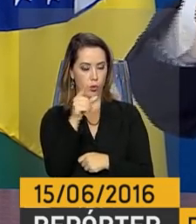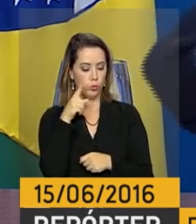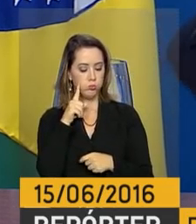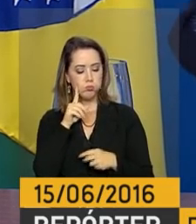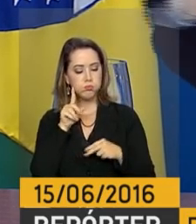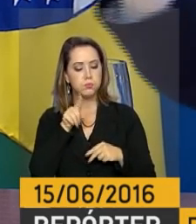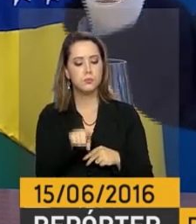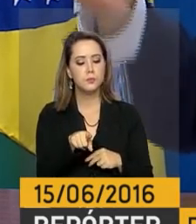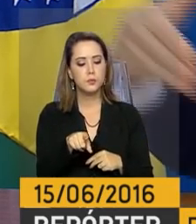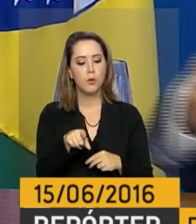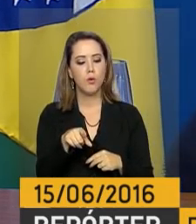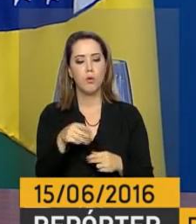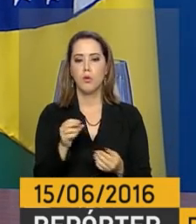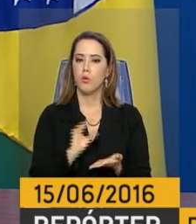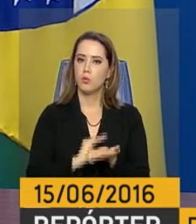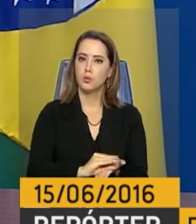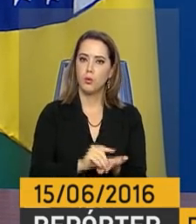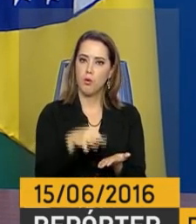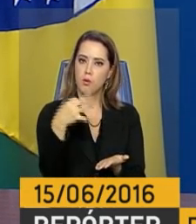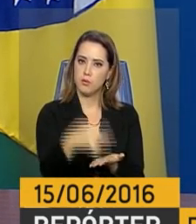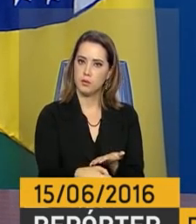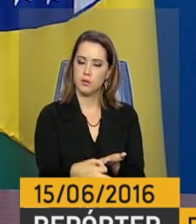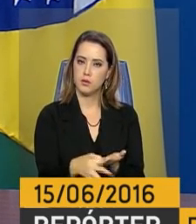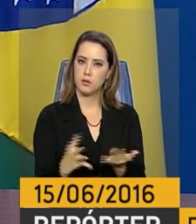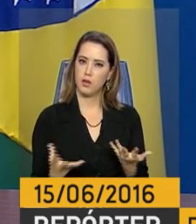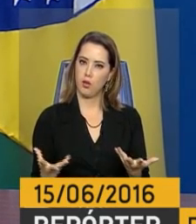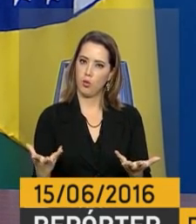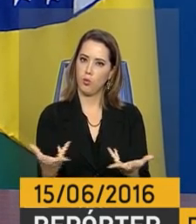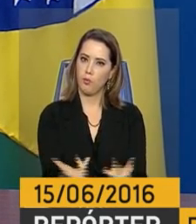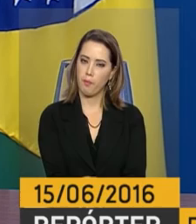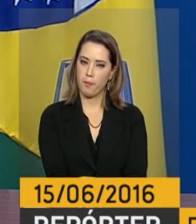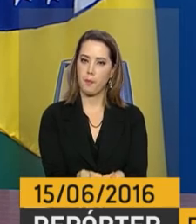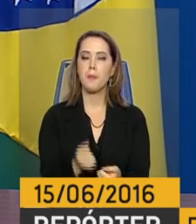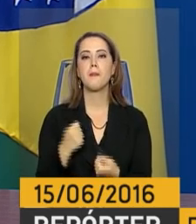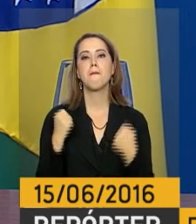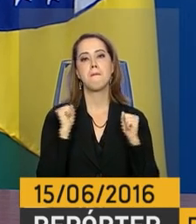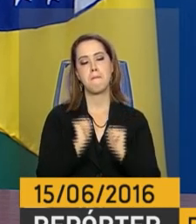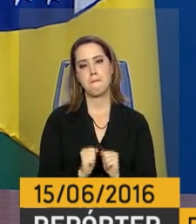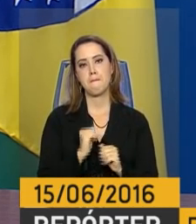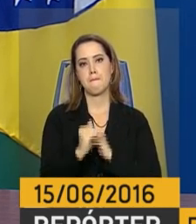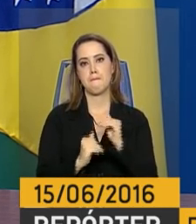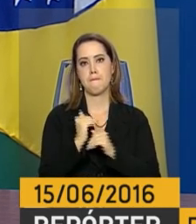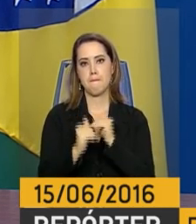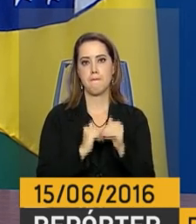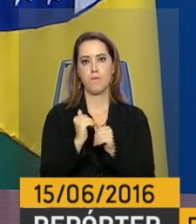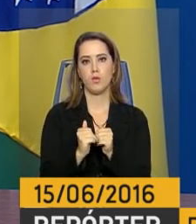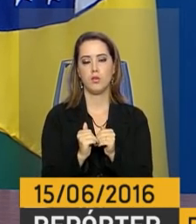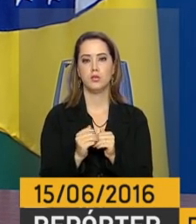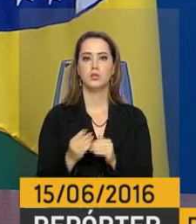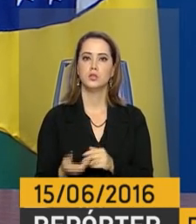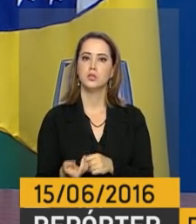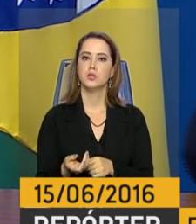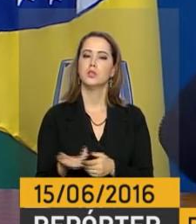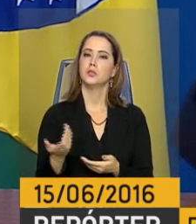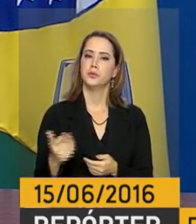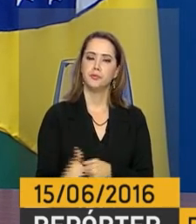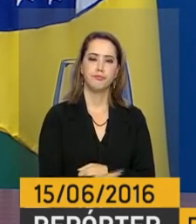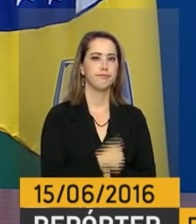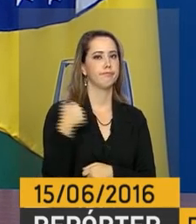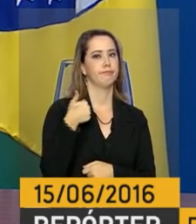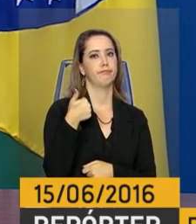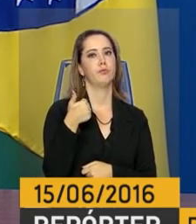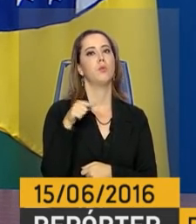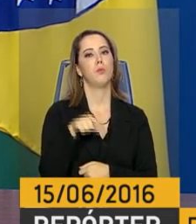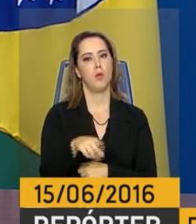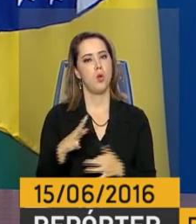levantamentos importantes de distorões muito grandes em diversas áreas, pode gerar eh ganhos consideráveis de